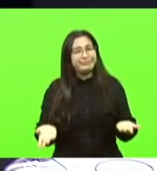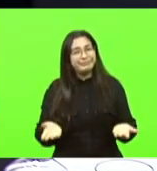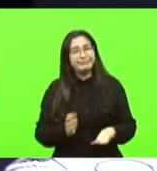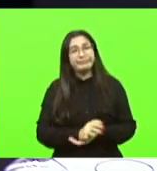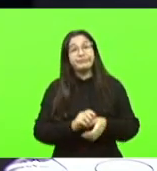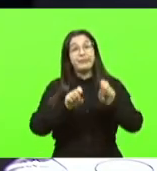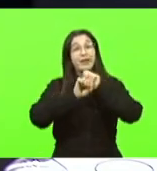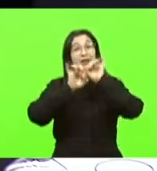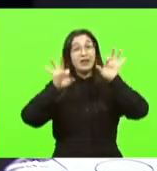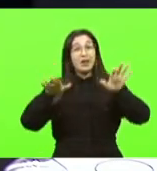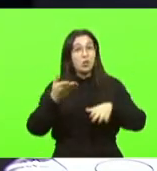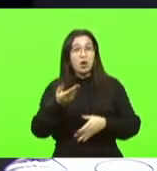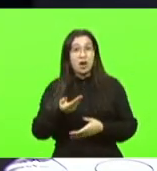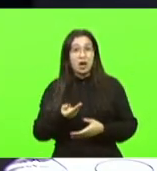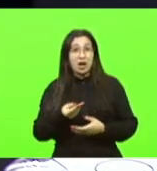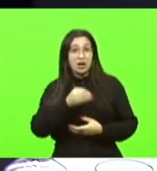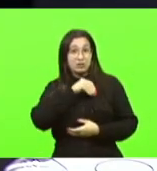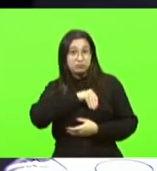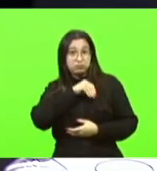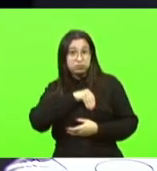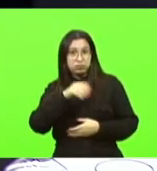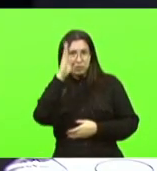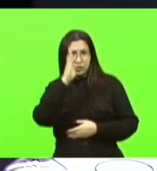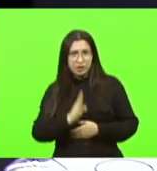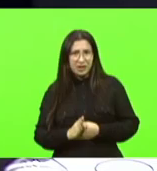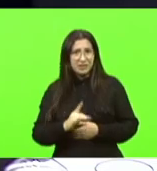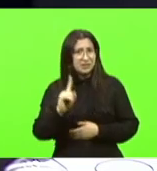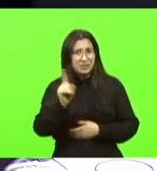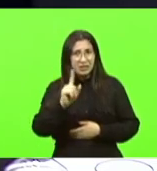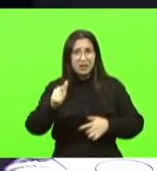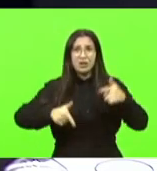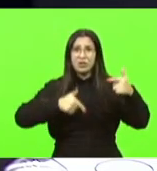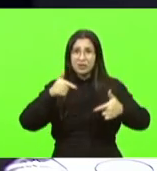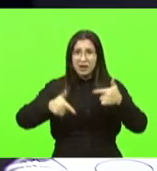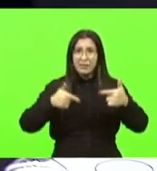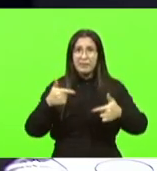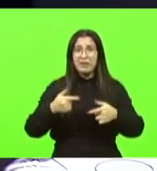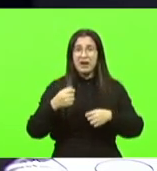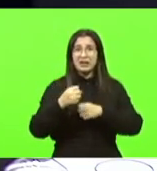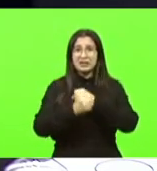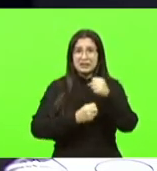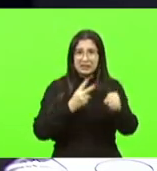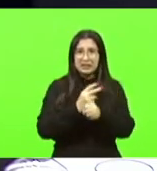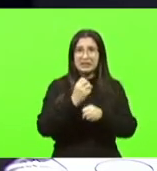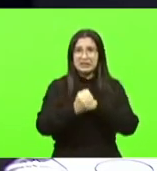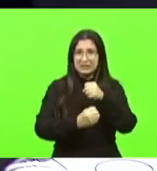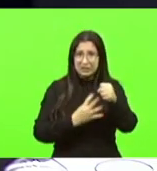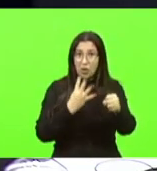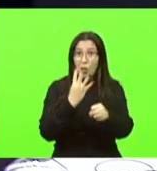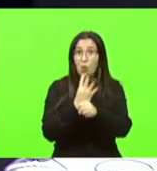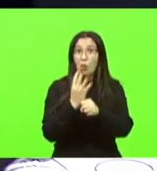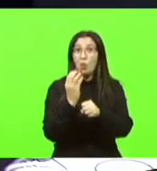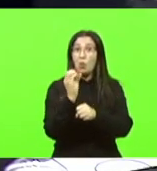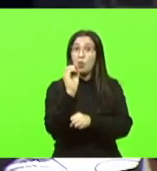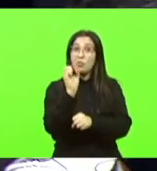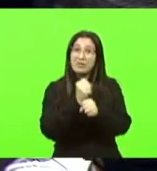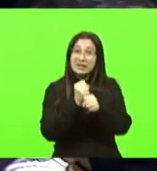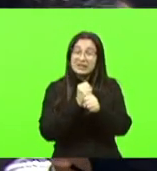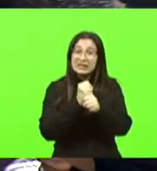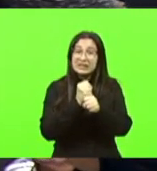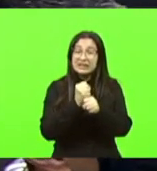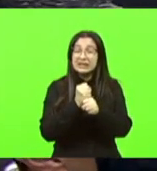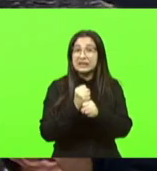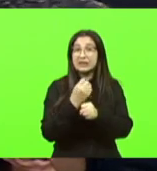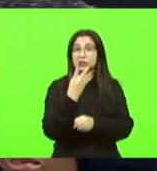claro que ele não ganha salário de graça Ele trabalha Ele trabalha 20 trabalha 30 trabalha há 40 anos o que é